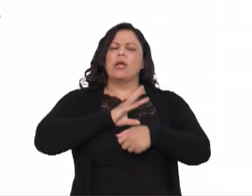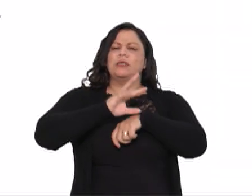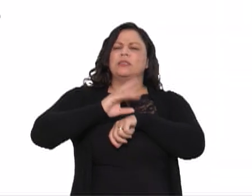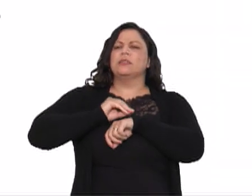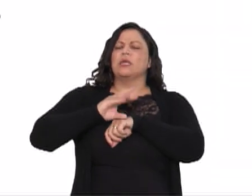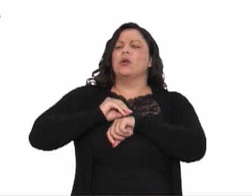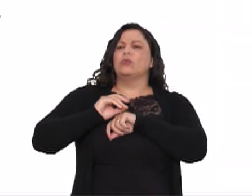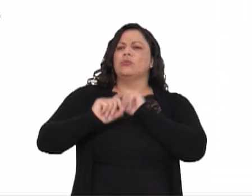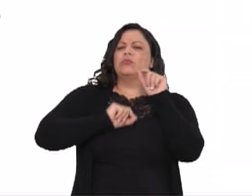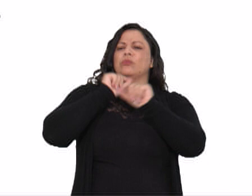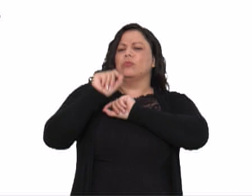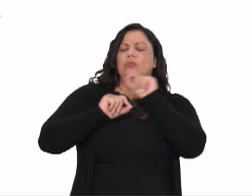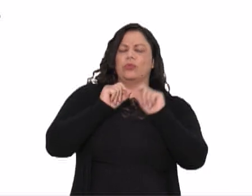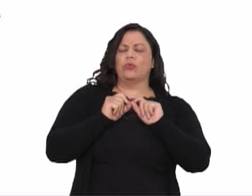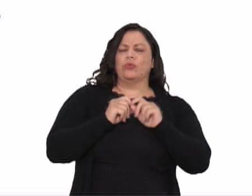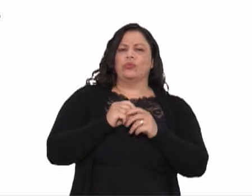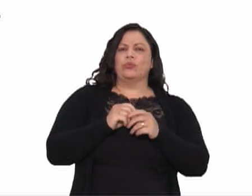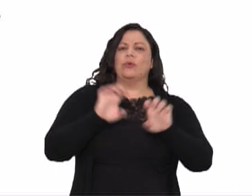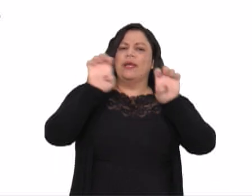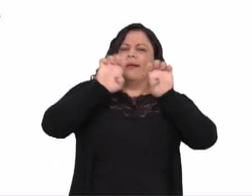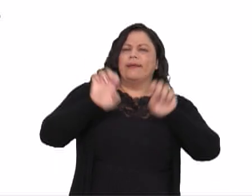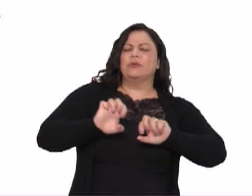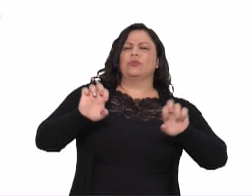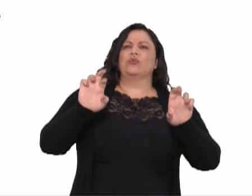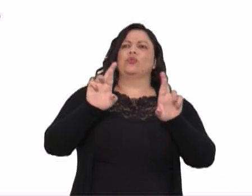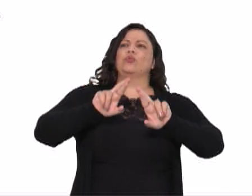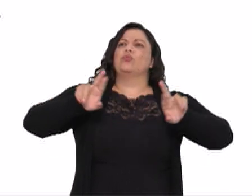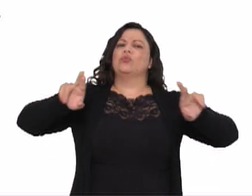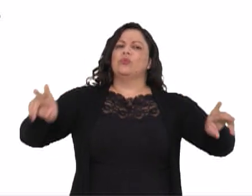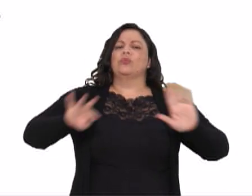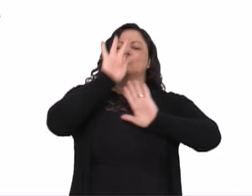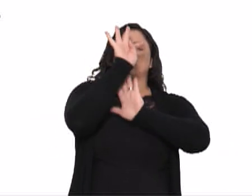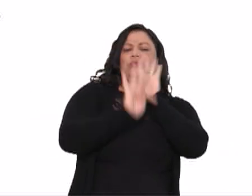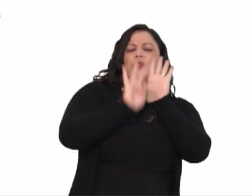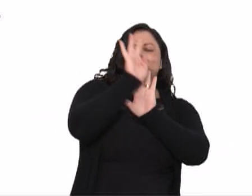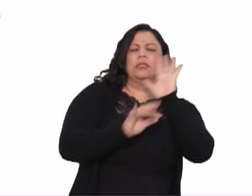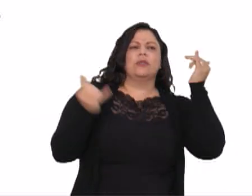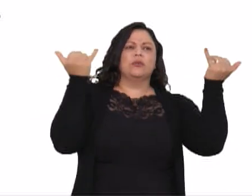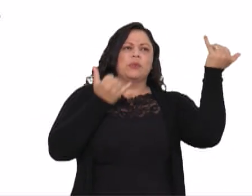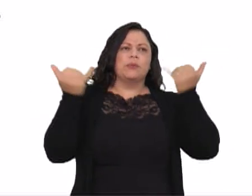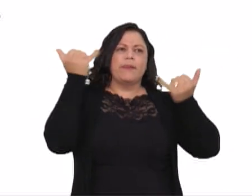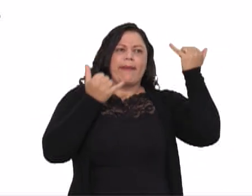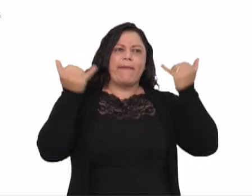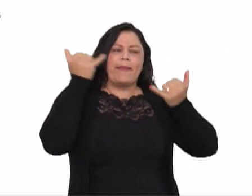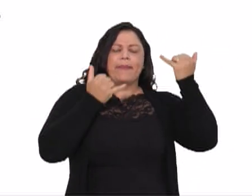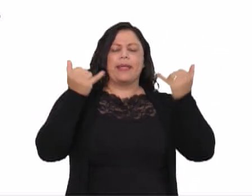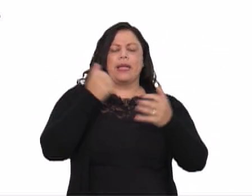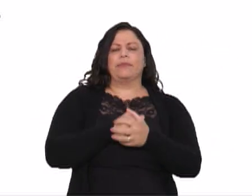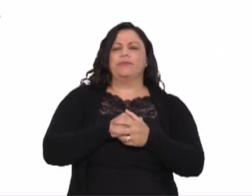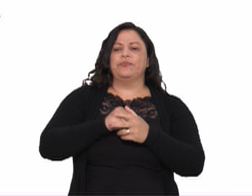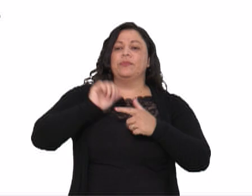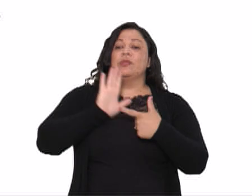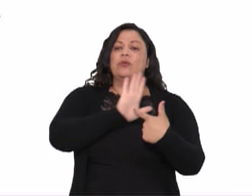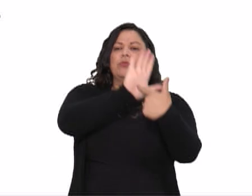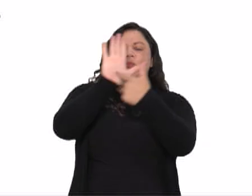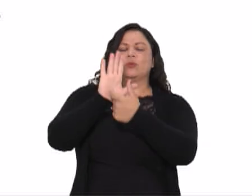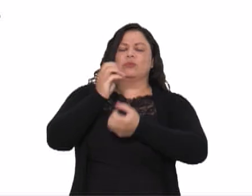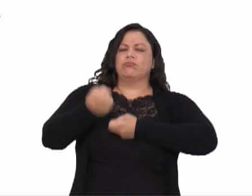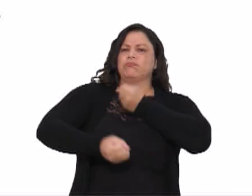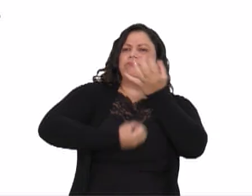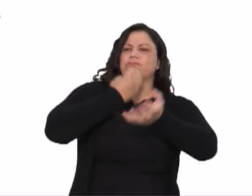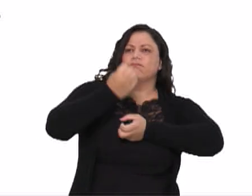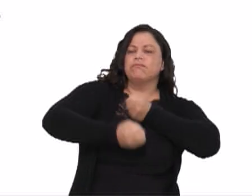texto informativo e reconhecer os recursos expressivos que esse texto